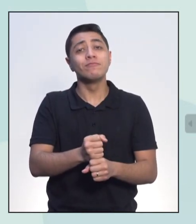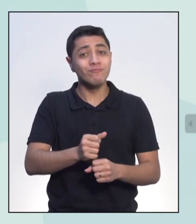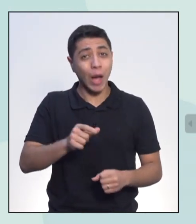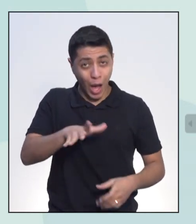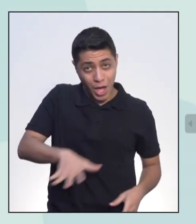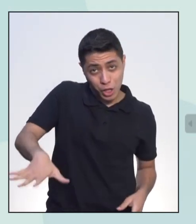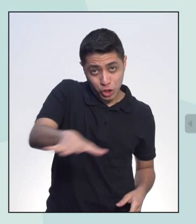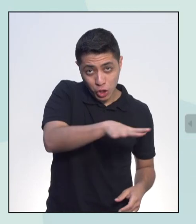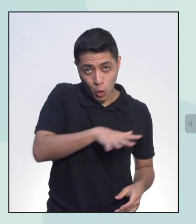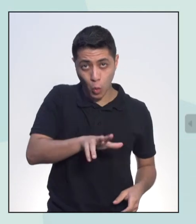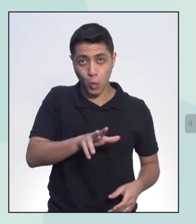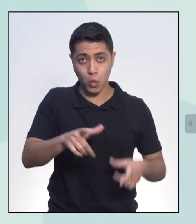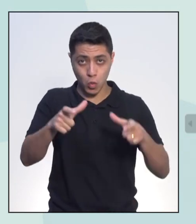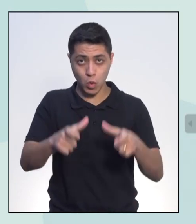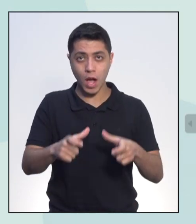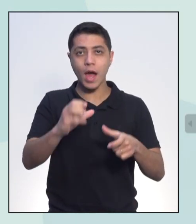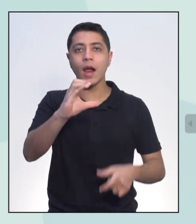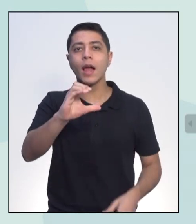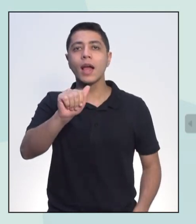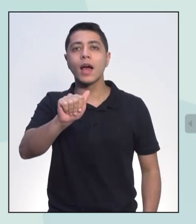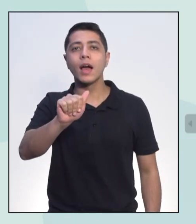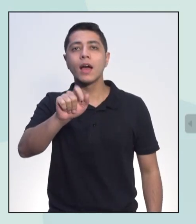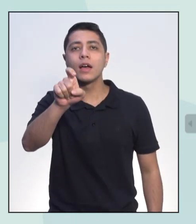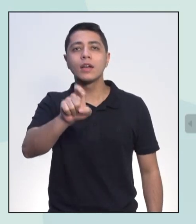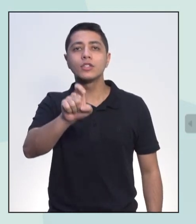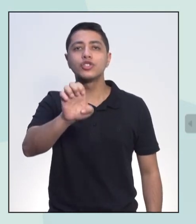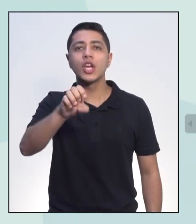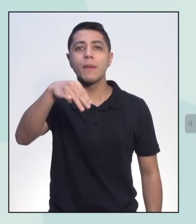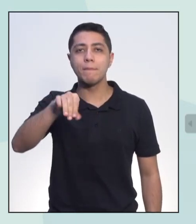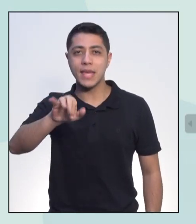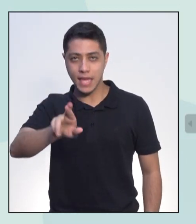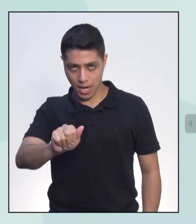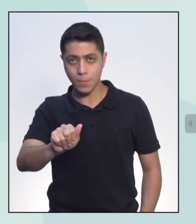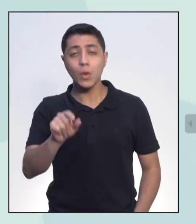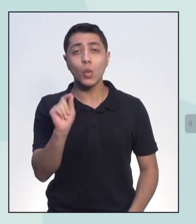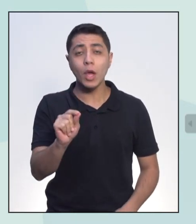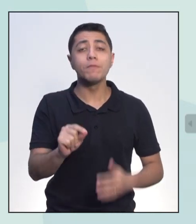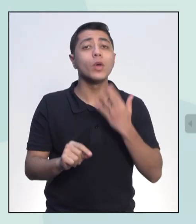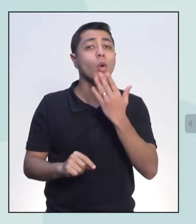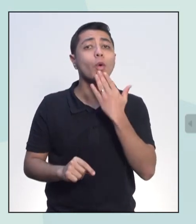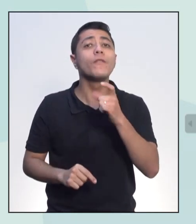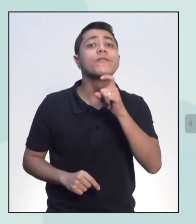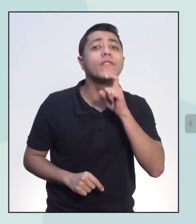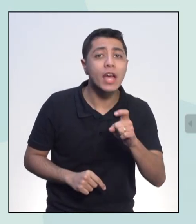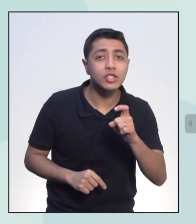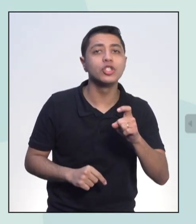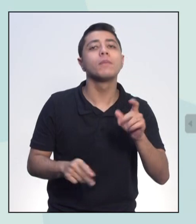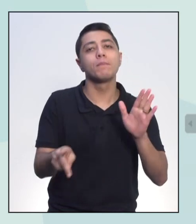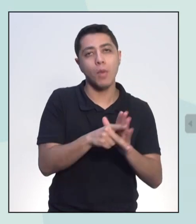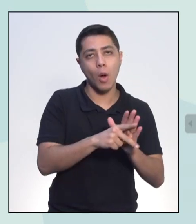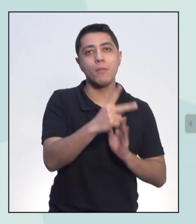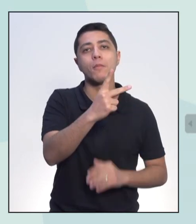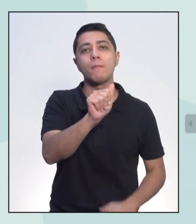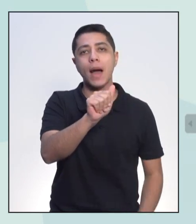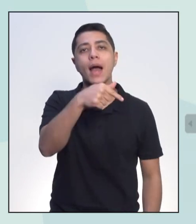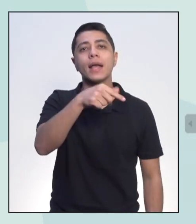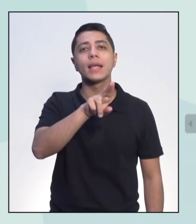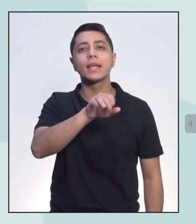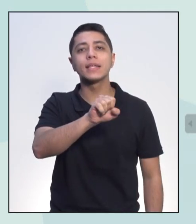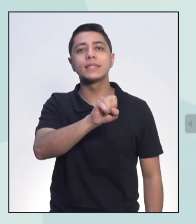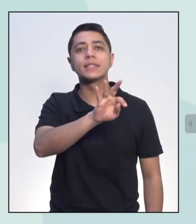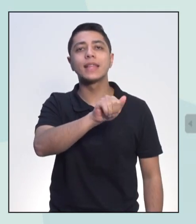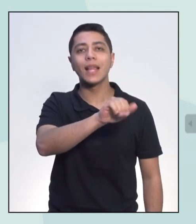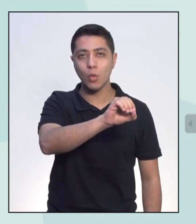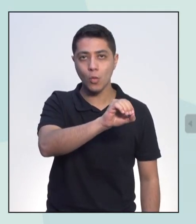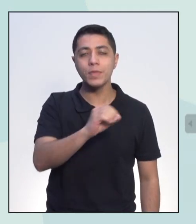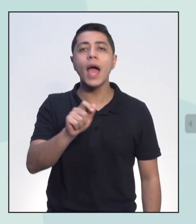Caxemira, né, a parte, né, que está lá verde é do Paquistão, a parte azul da Índia e a parte amarela da China, entre o Paquistão e a